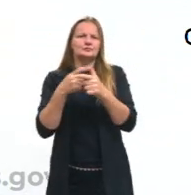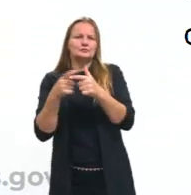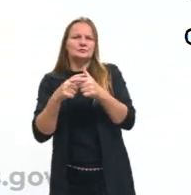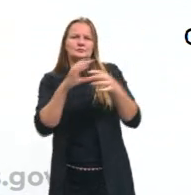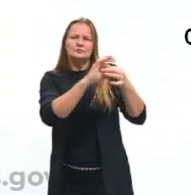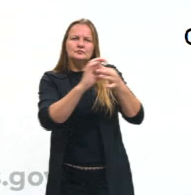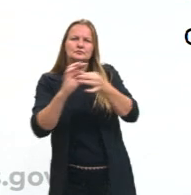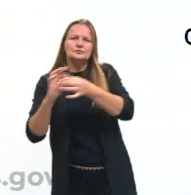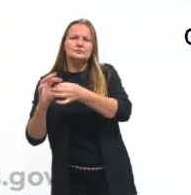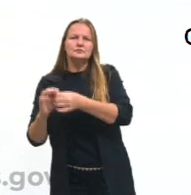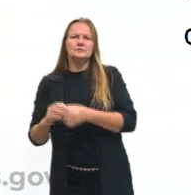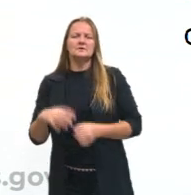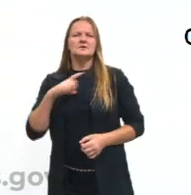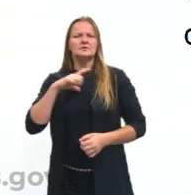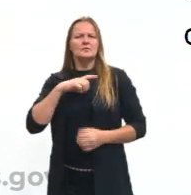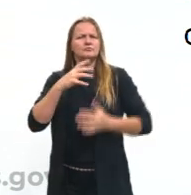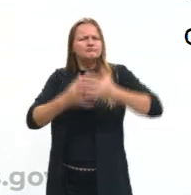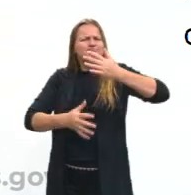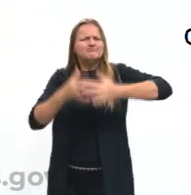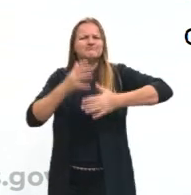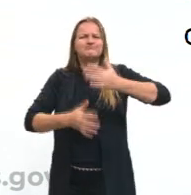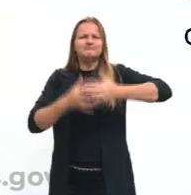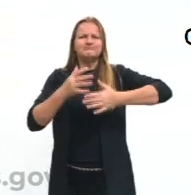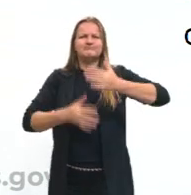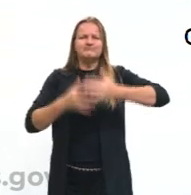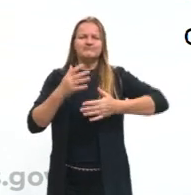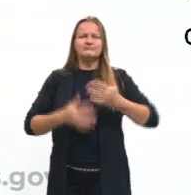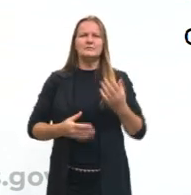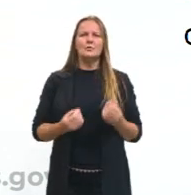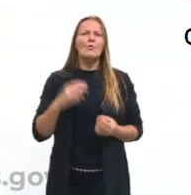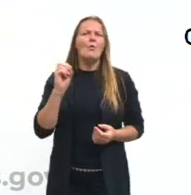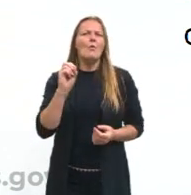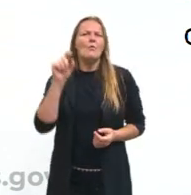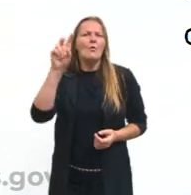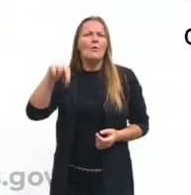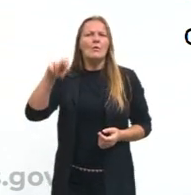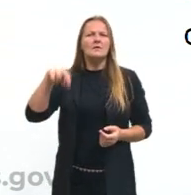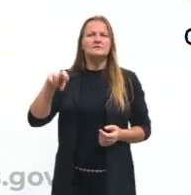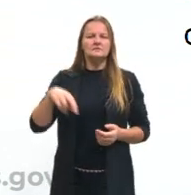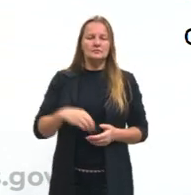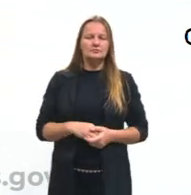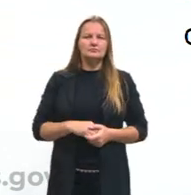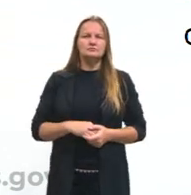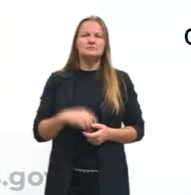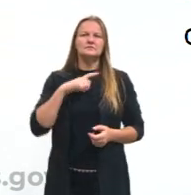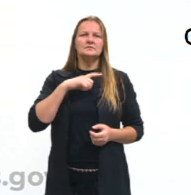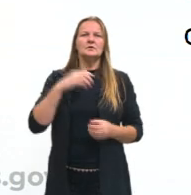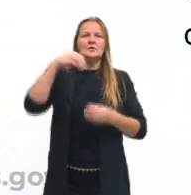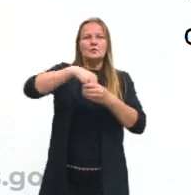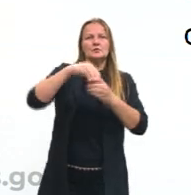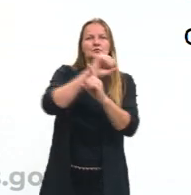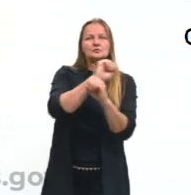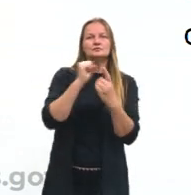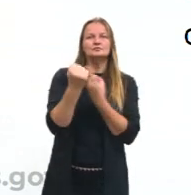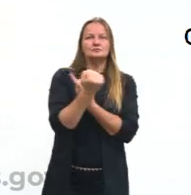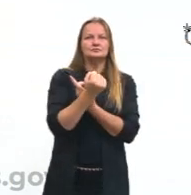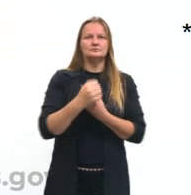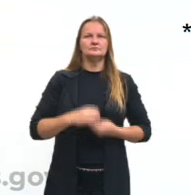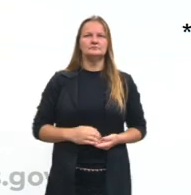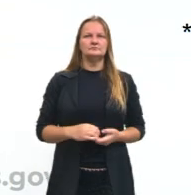será que é uma realidade complexa ela unificador também como é que a razão permeia hoje na sociedade vamos lá